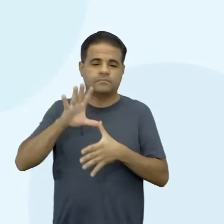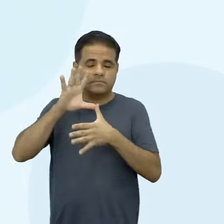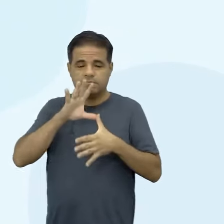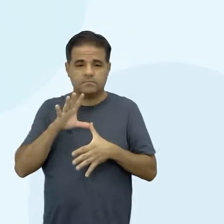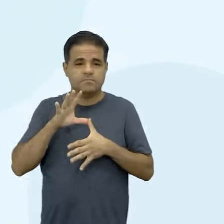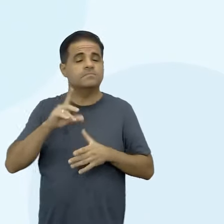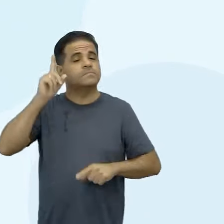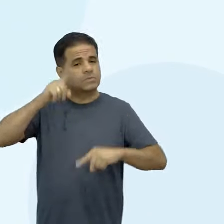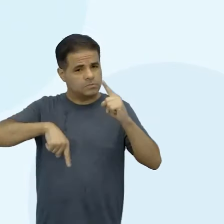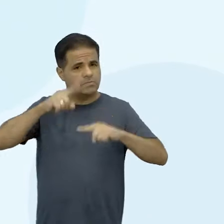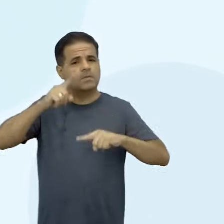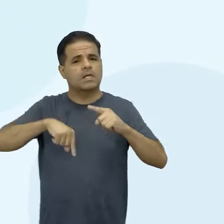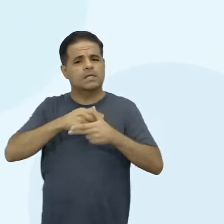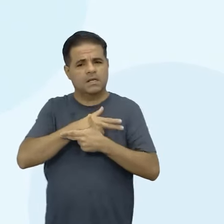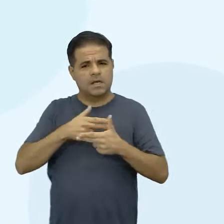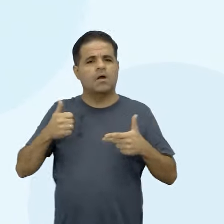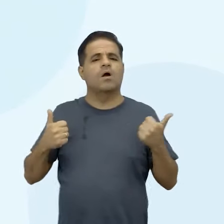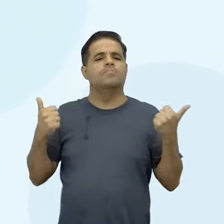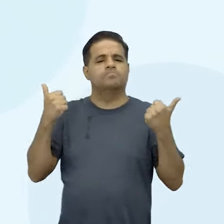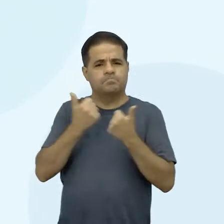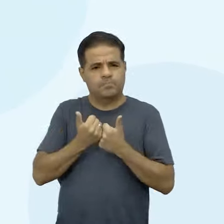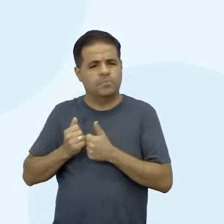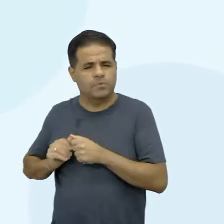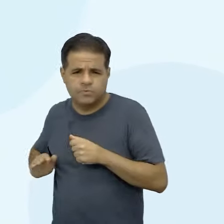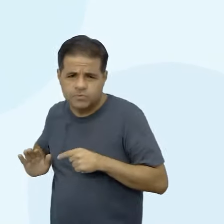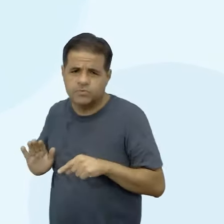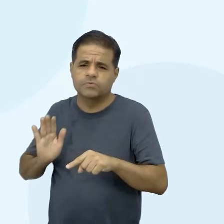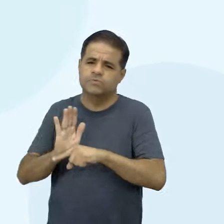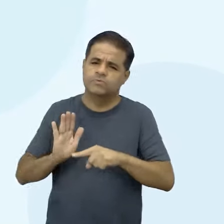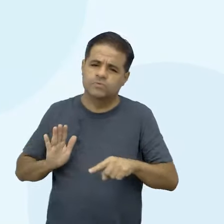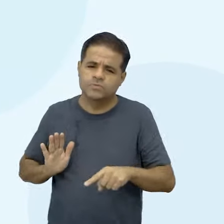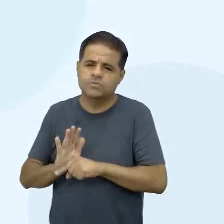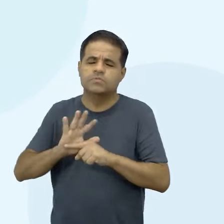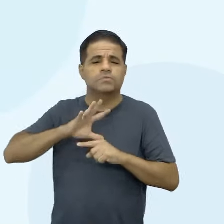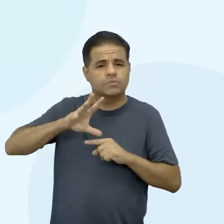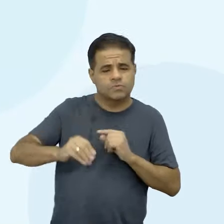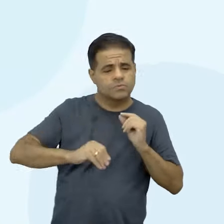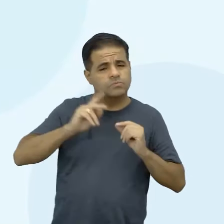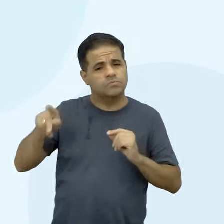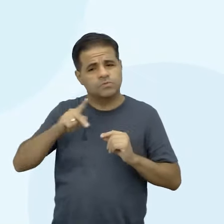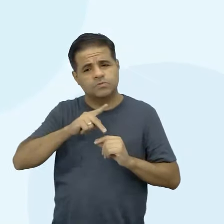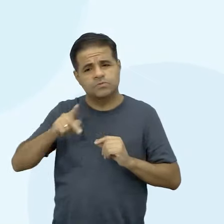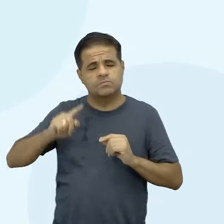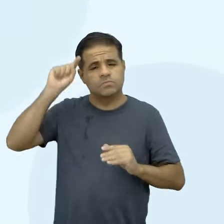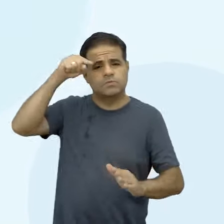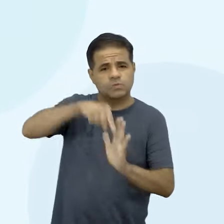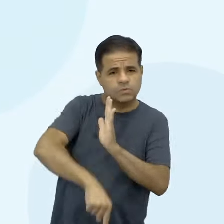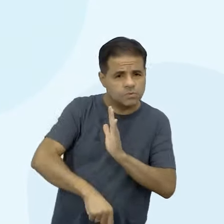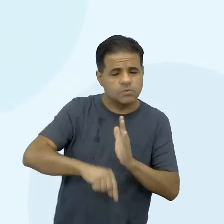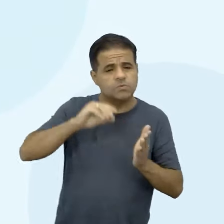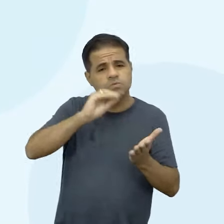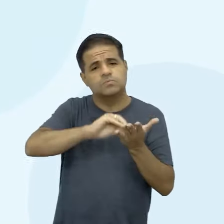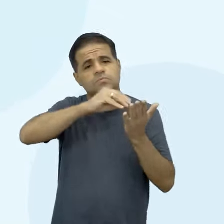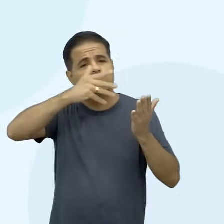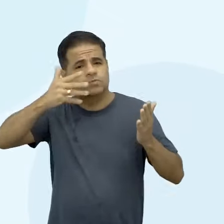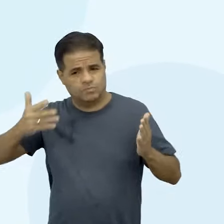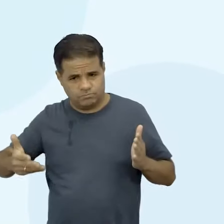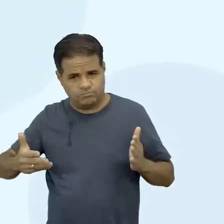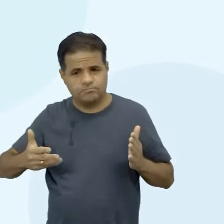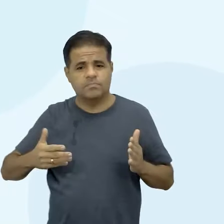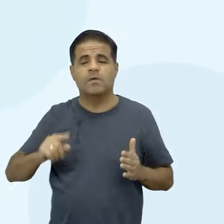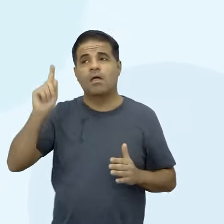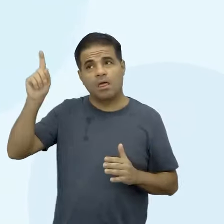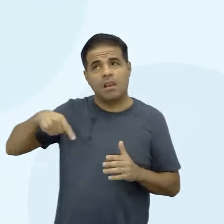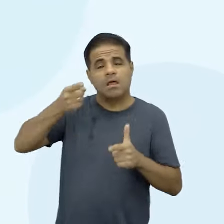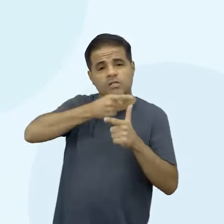disse, é um material de apoio aí que vai ajudar todos os professores a desenvolver aí esses aprofundamentos curriculares. Ele